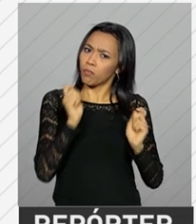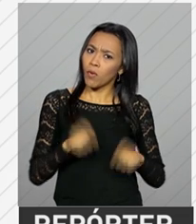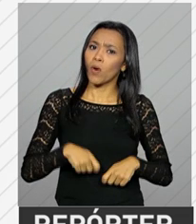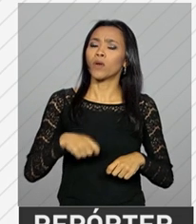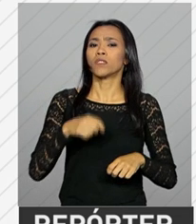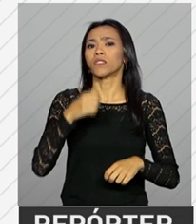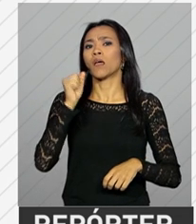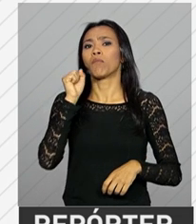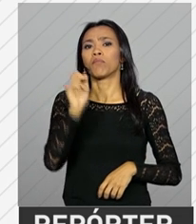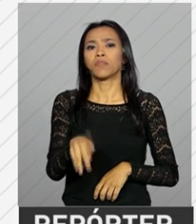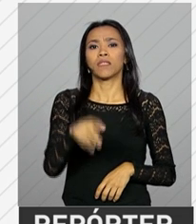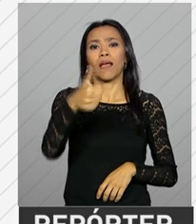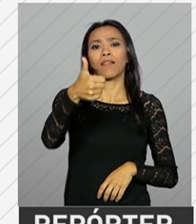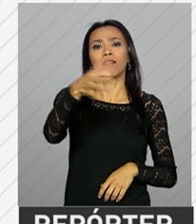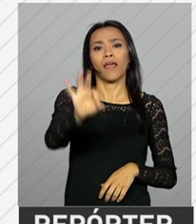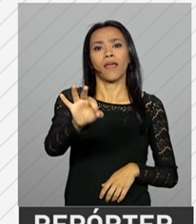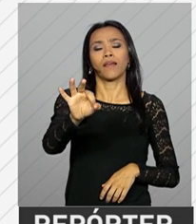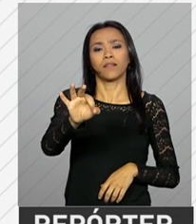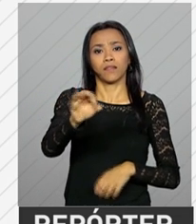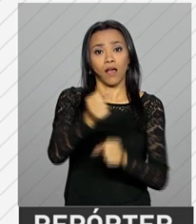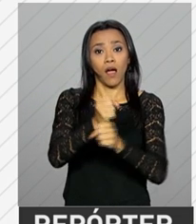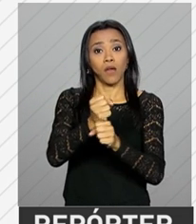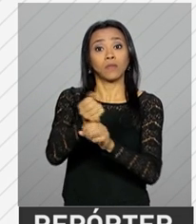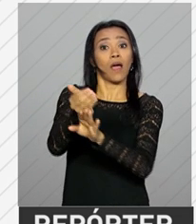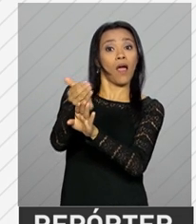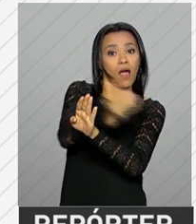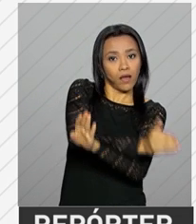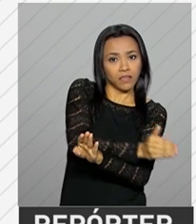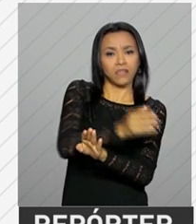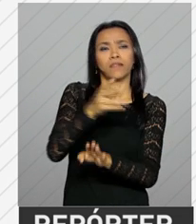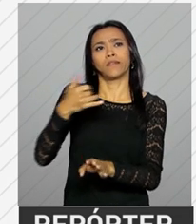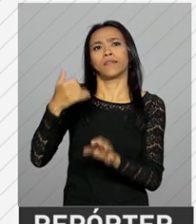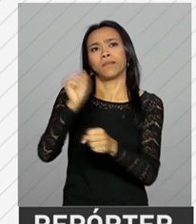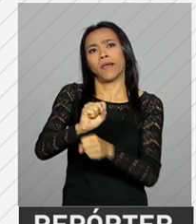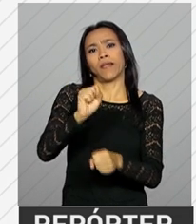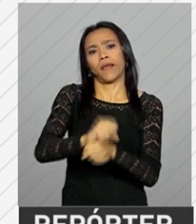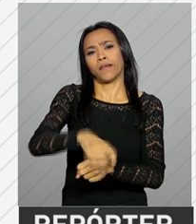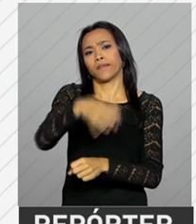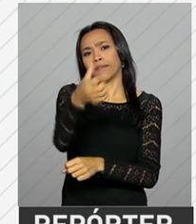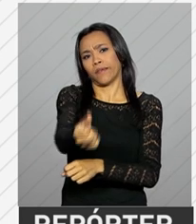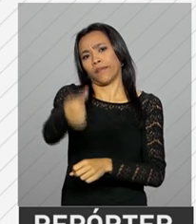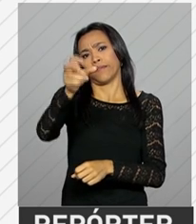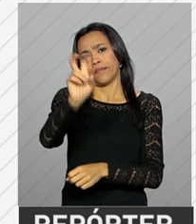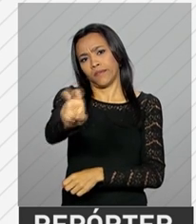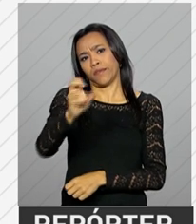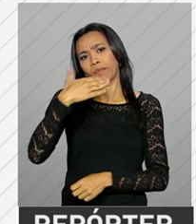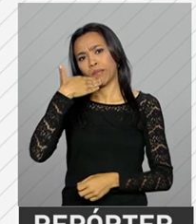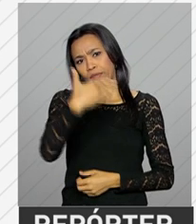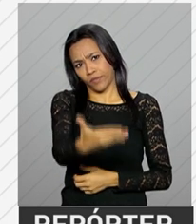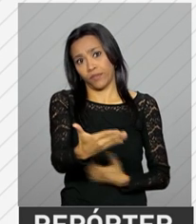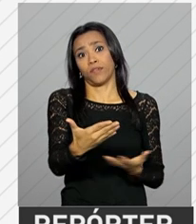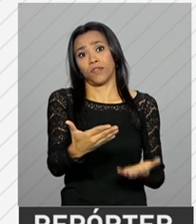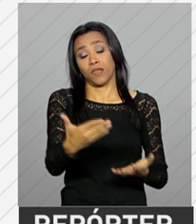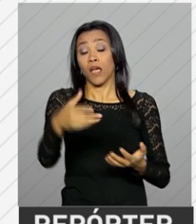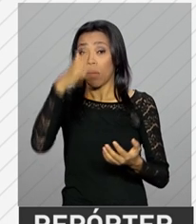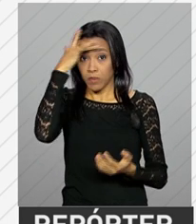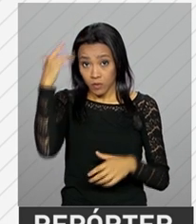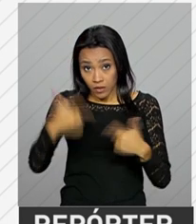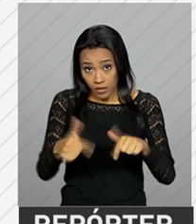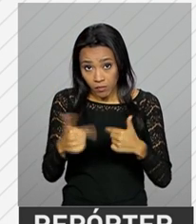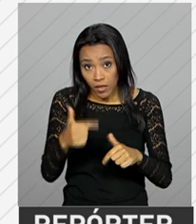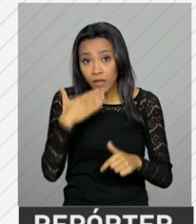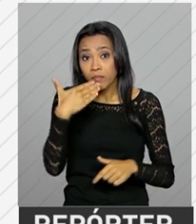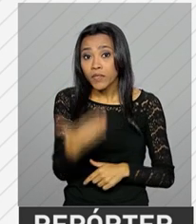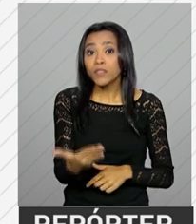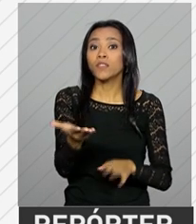10 anos antes dos demais. Em vez de esperar os 65 anos de idade para pedir o benefício, o trabalhador